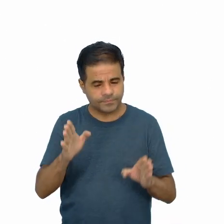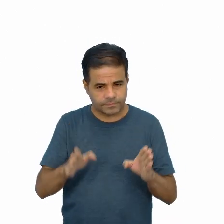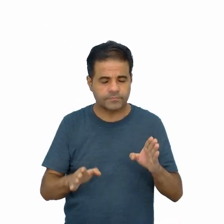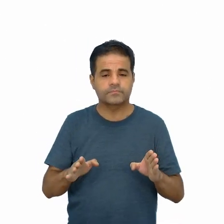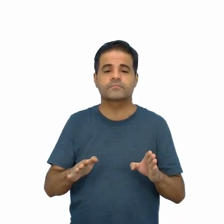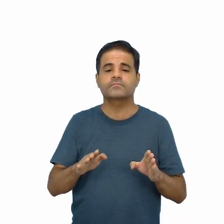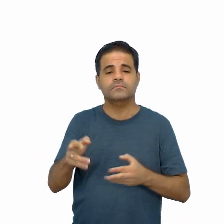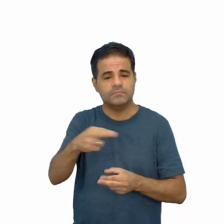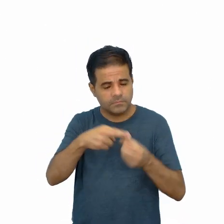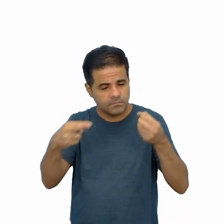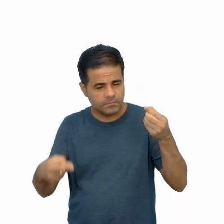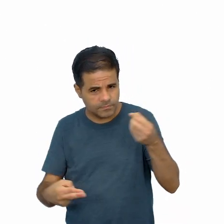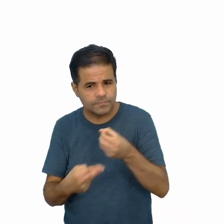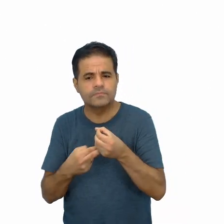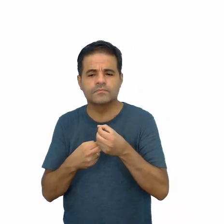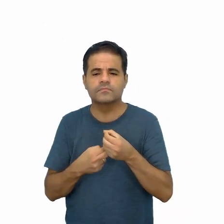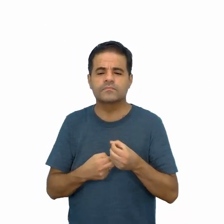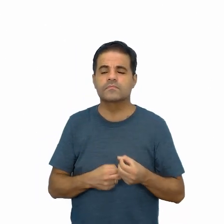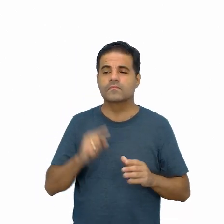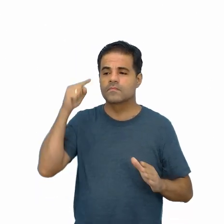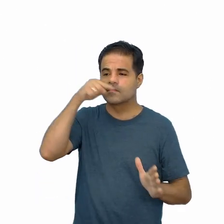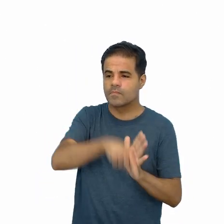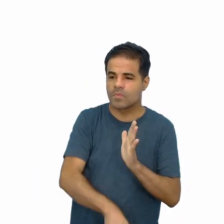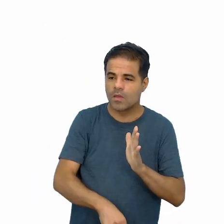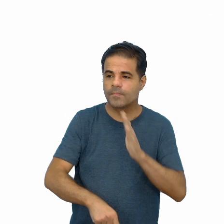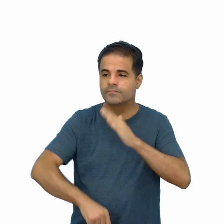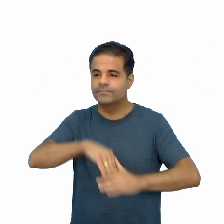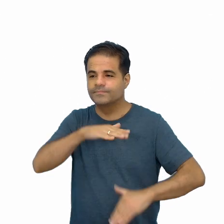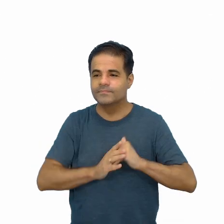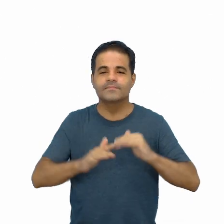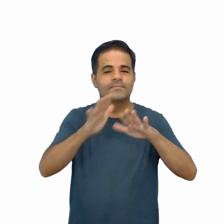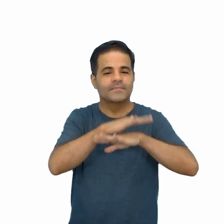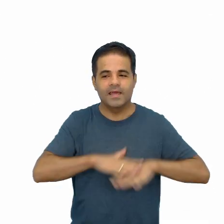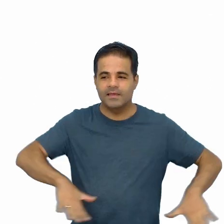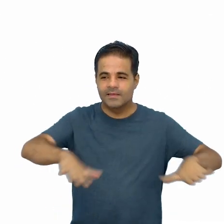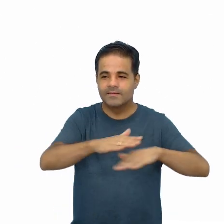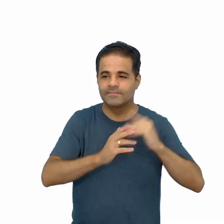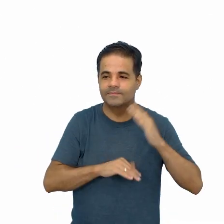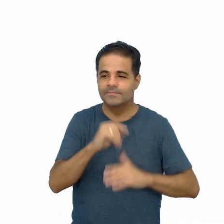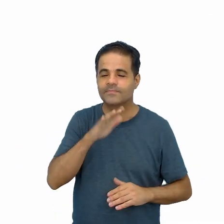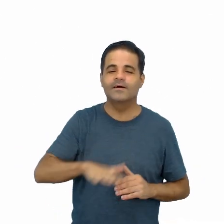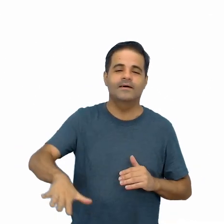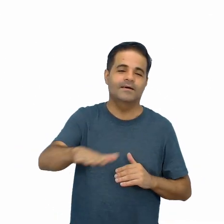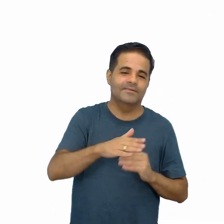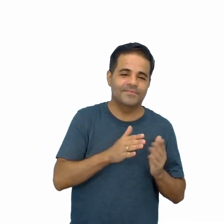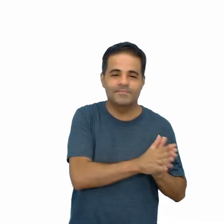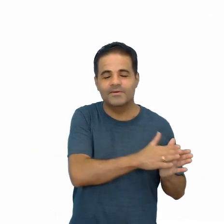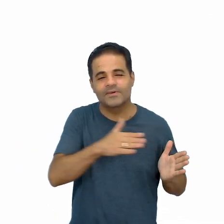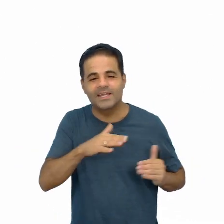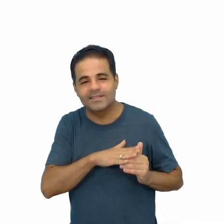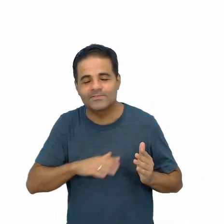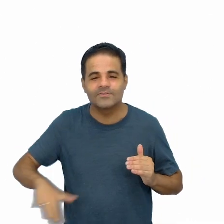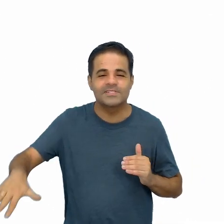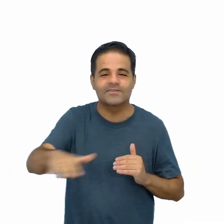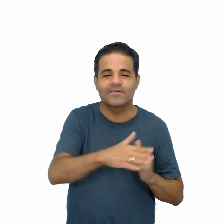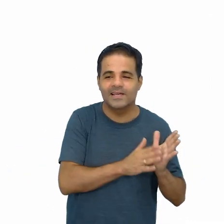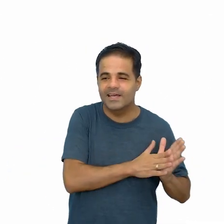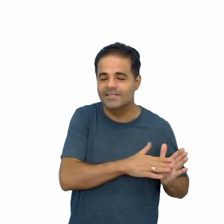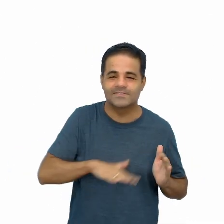para recuperação e aprofundamento em ciências da natureza. Indo para o próximo